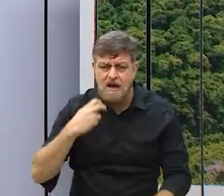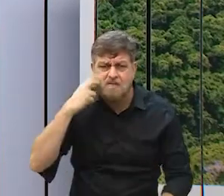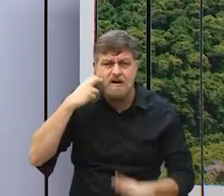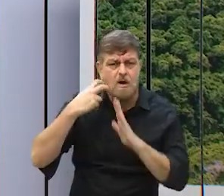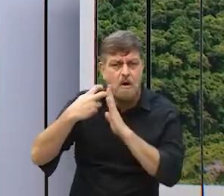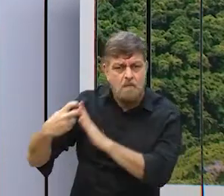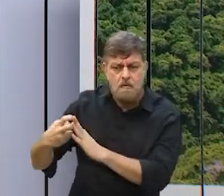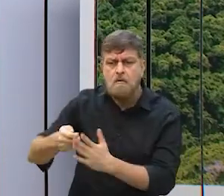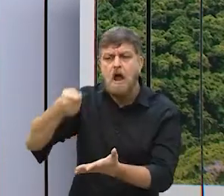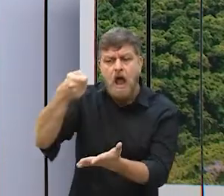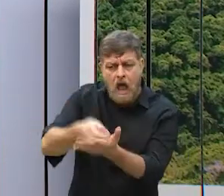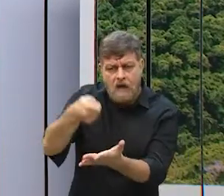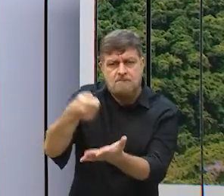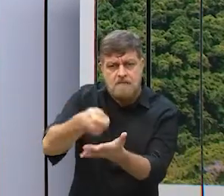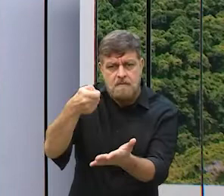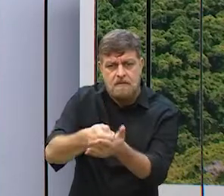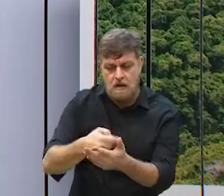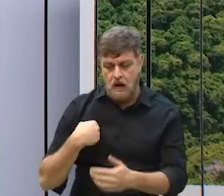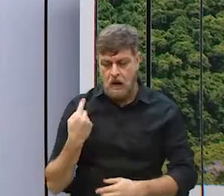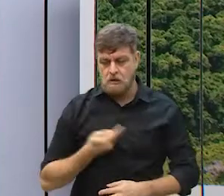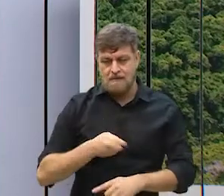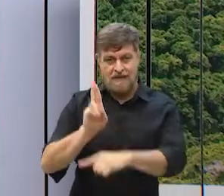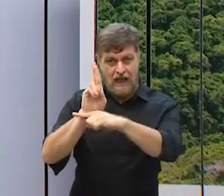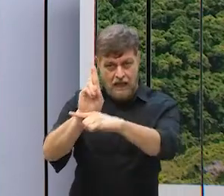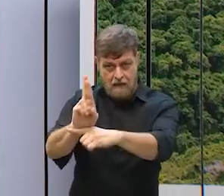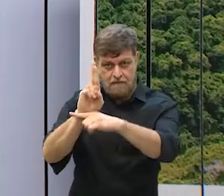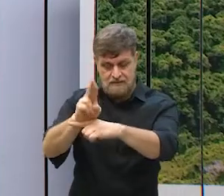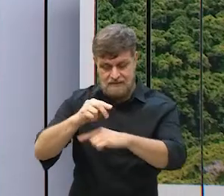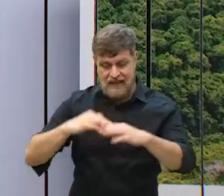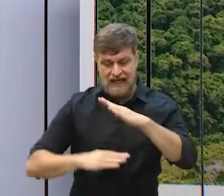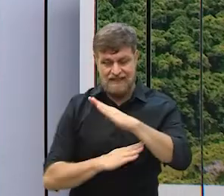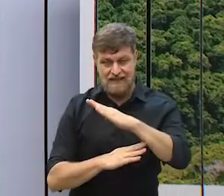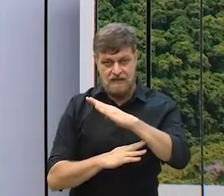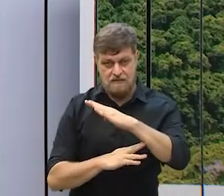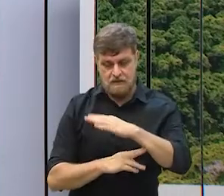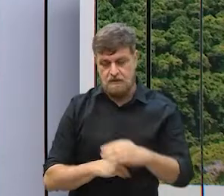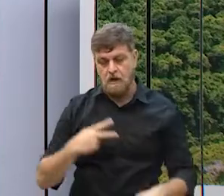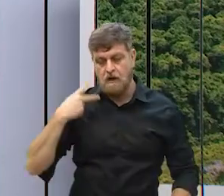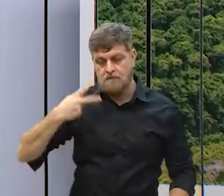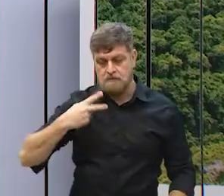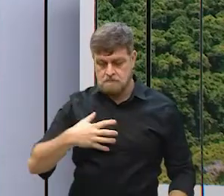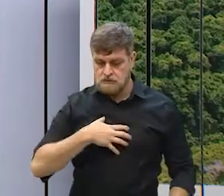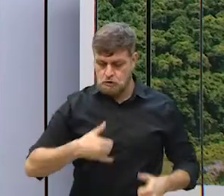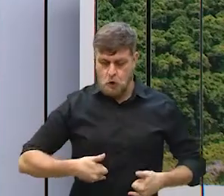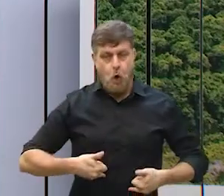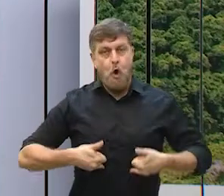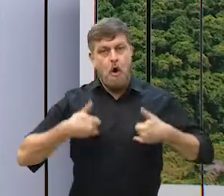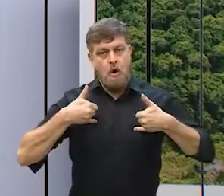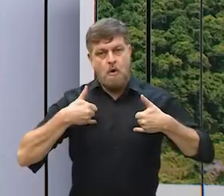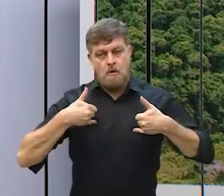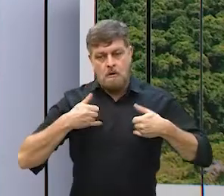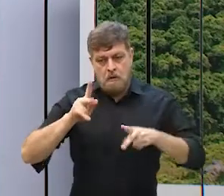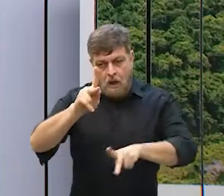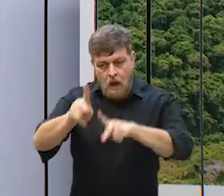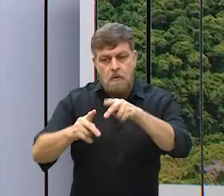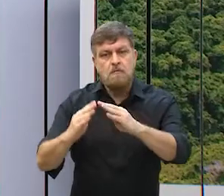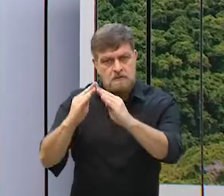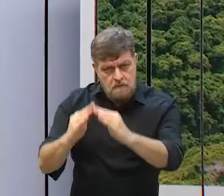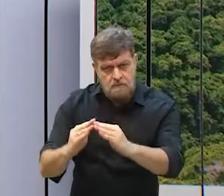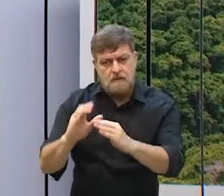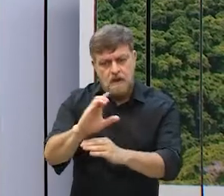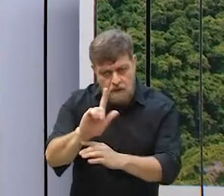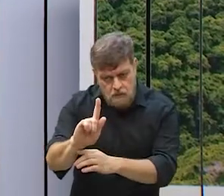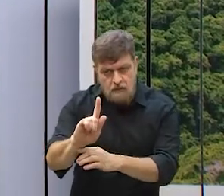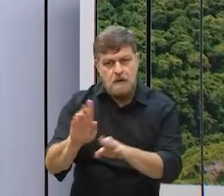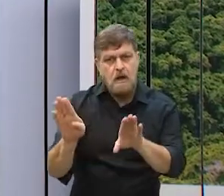Pode afirmar com toda certeza que os representantes de vocês que estão aqui na Câmara de Vereadores têm orgulho da população do Campo Grande e